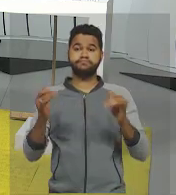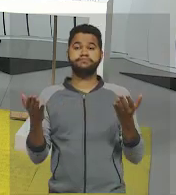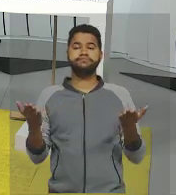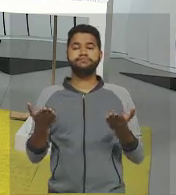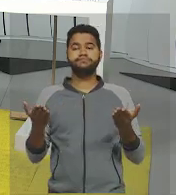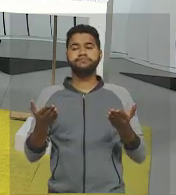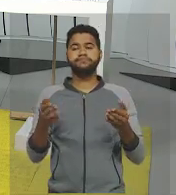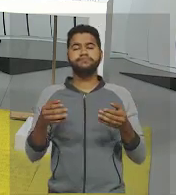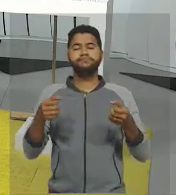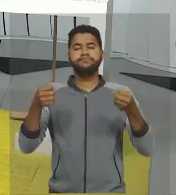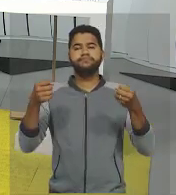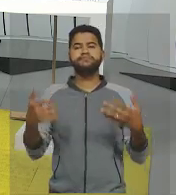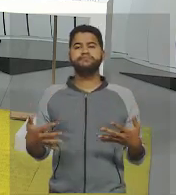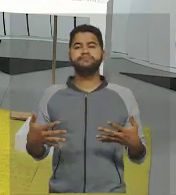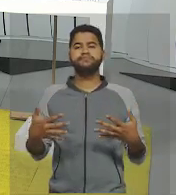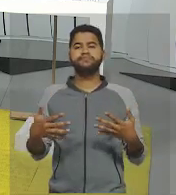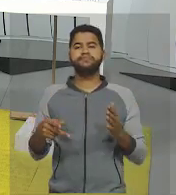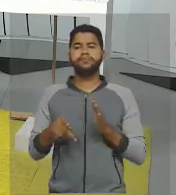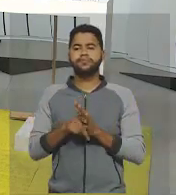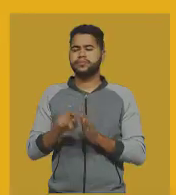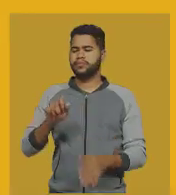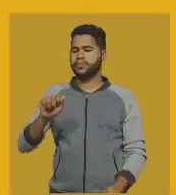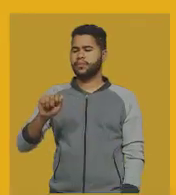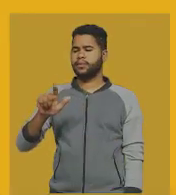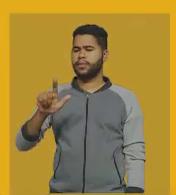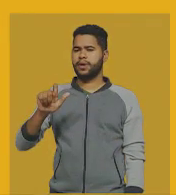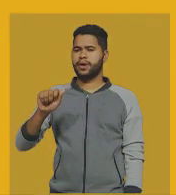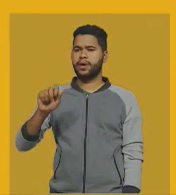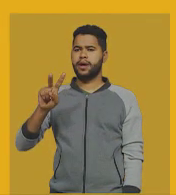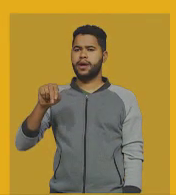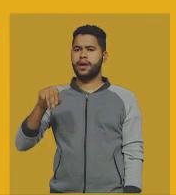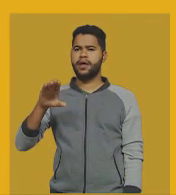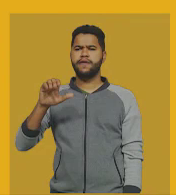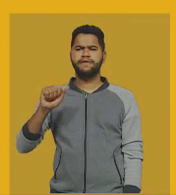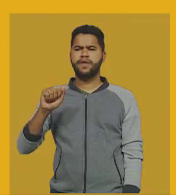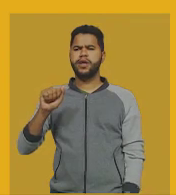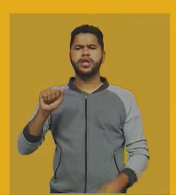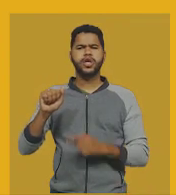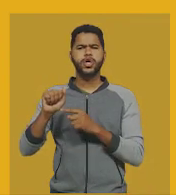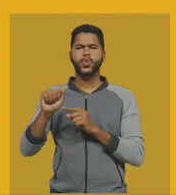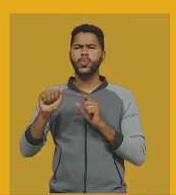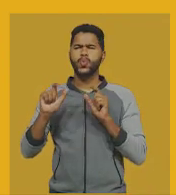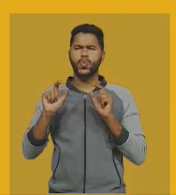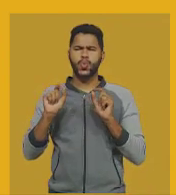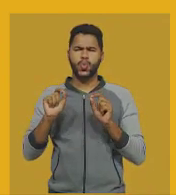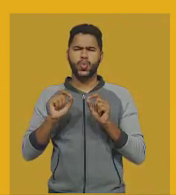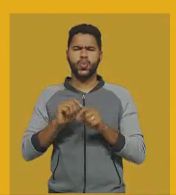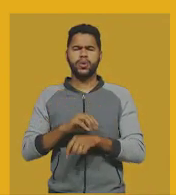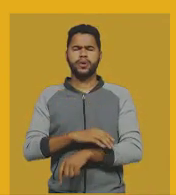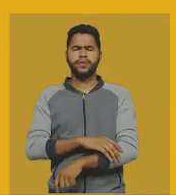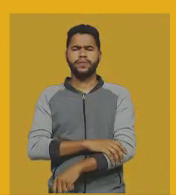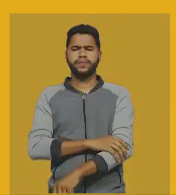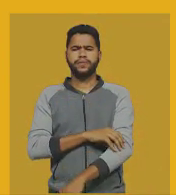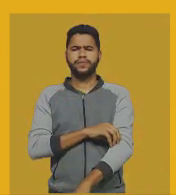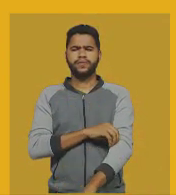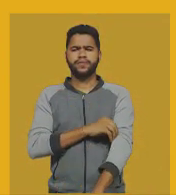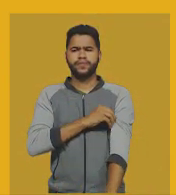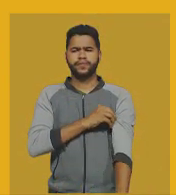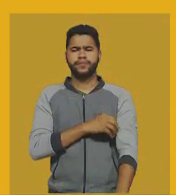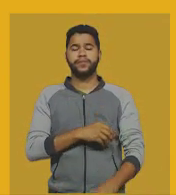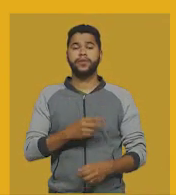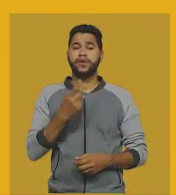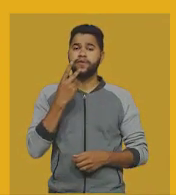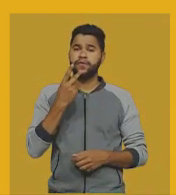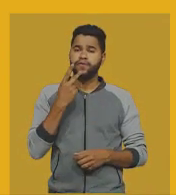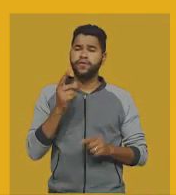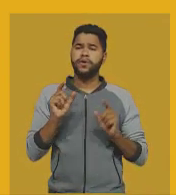falar um pouquinho sobre alavanca. E o que é uma alavanca? Basicamente, nós estamos falando aqui